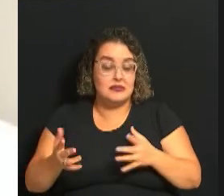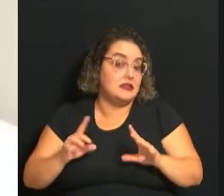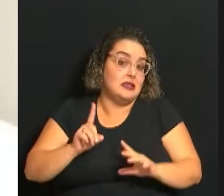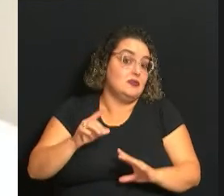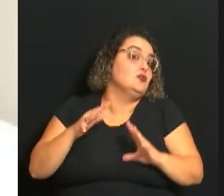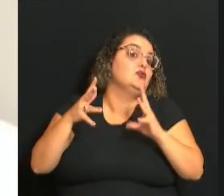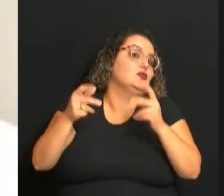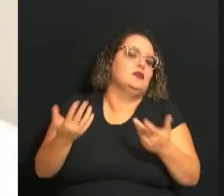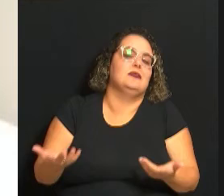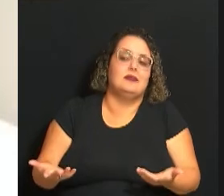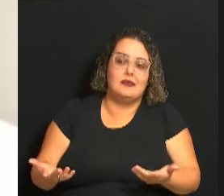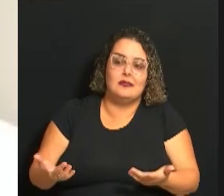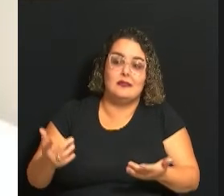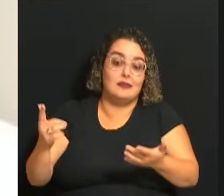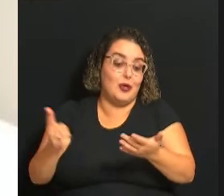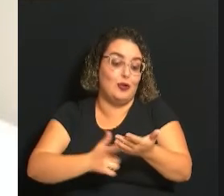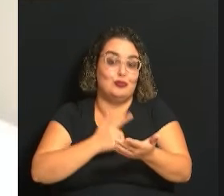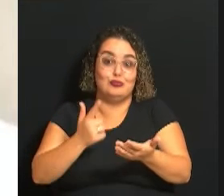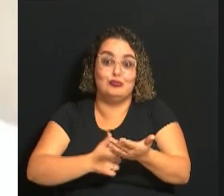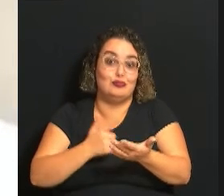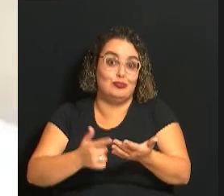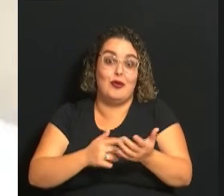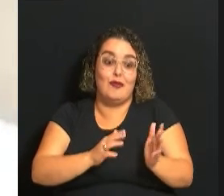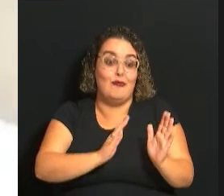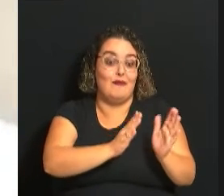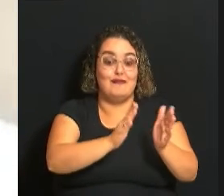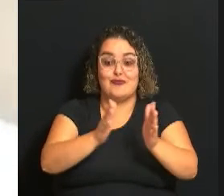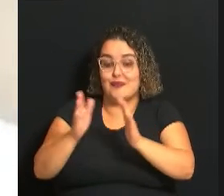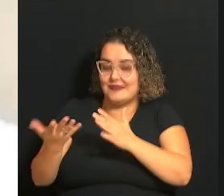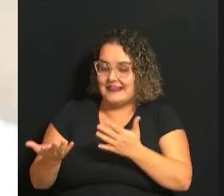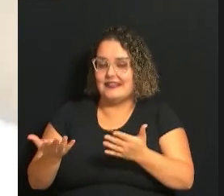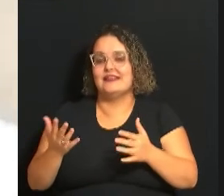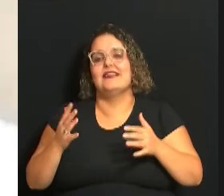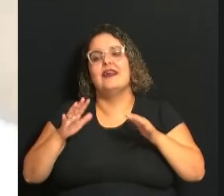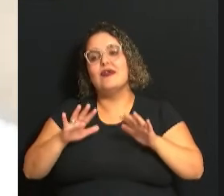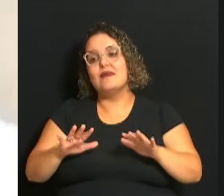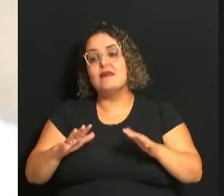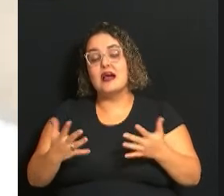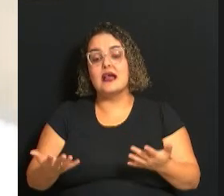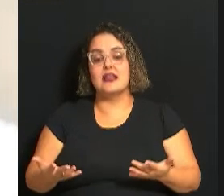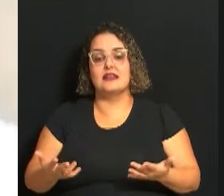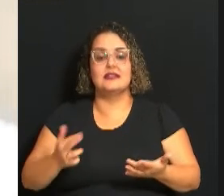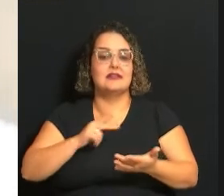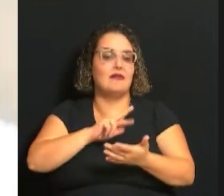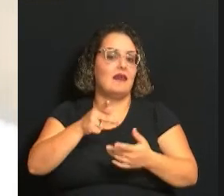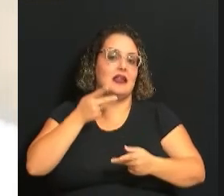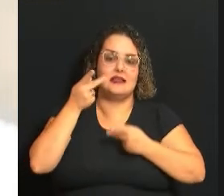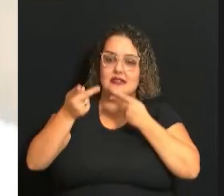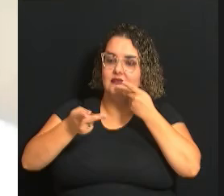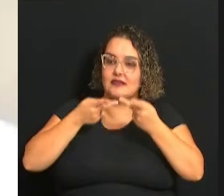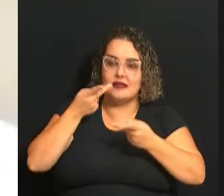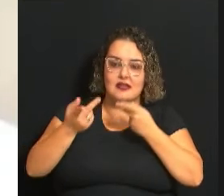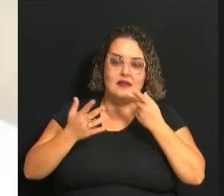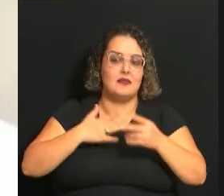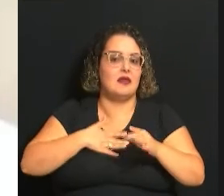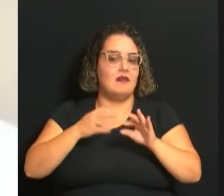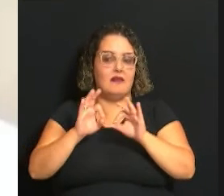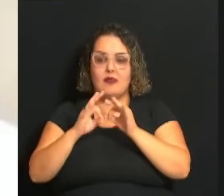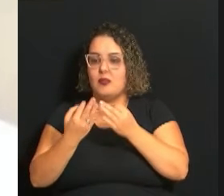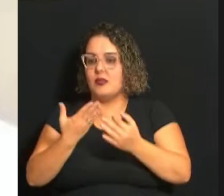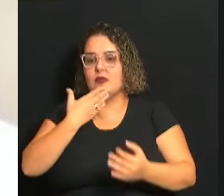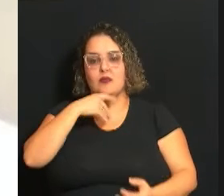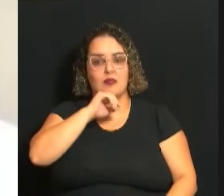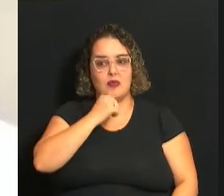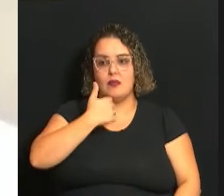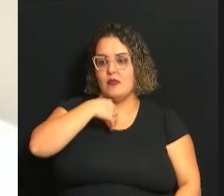uma enciclopédia bar, se eu brinco, né, com vários volumes, mas, sim, tem vários depoimentos, né, da minha família, dos meus pais, dos meus